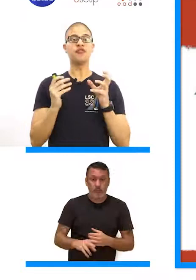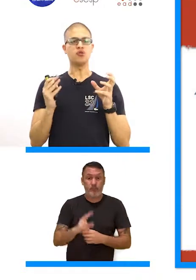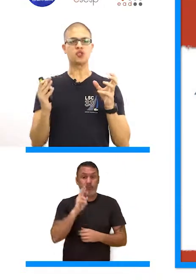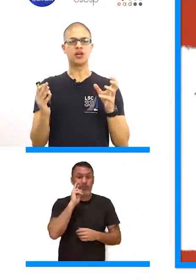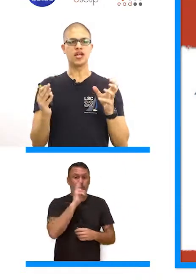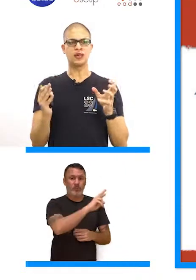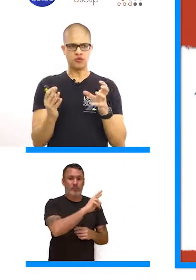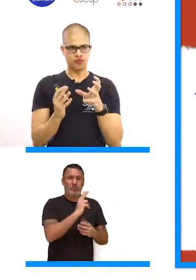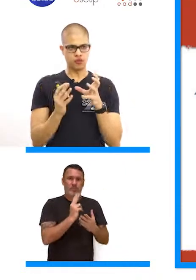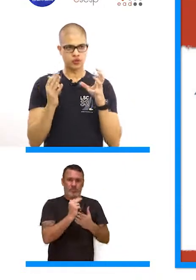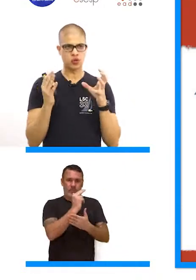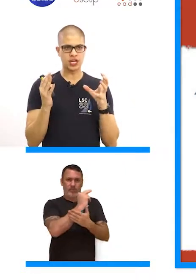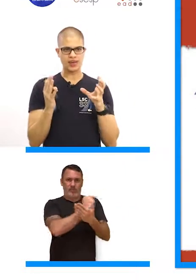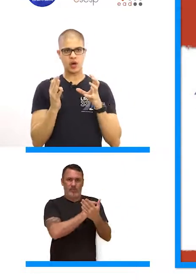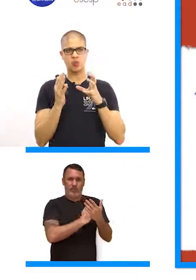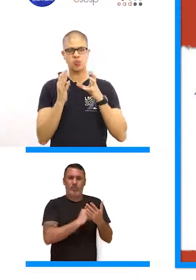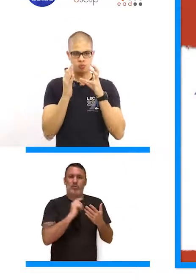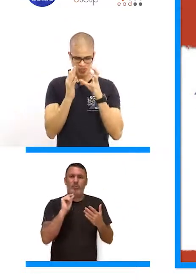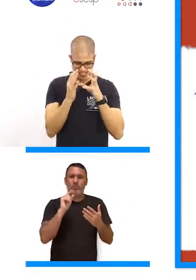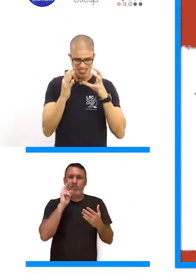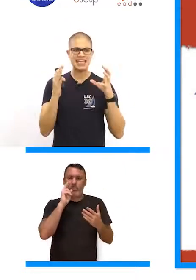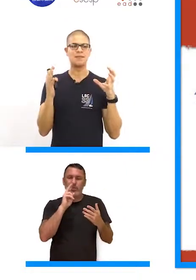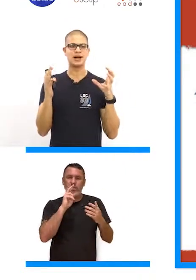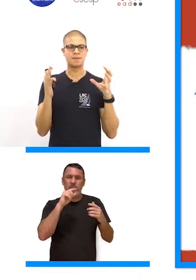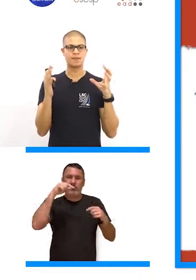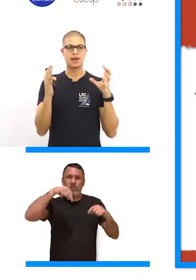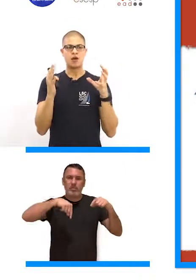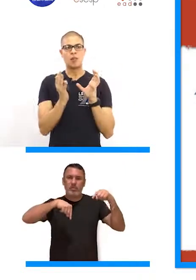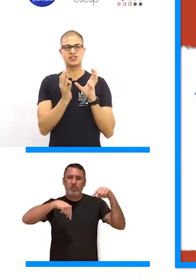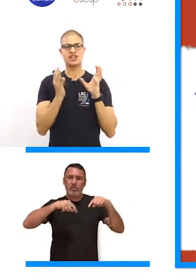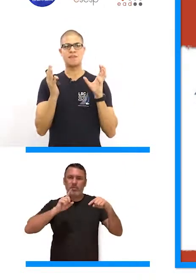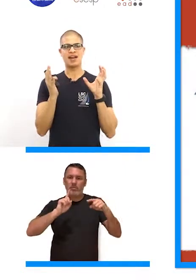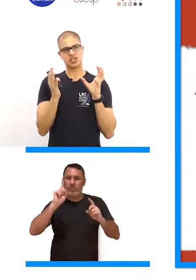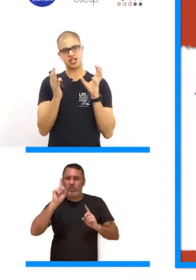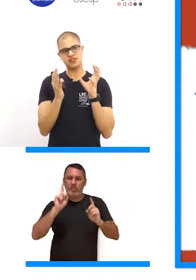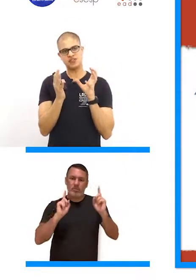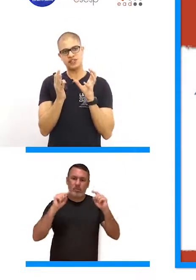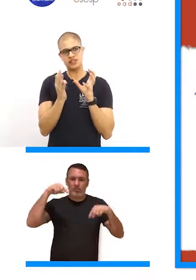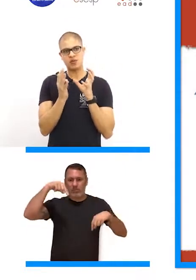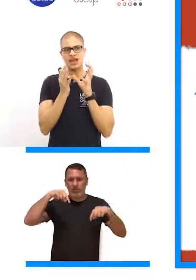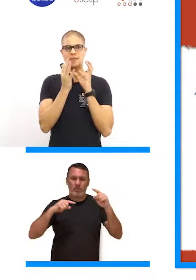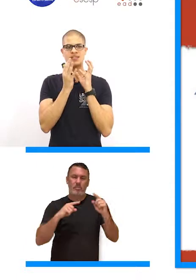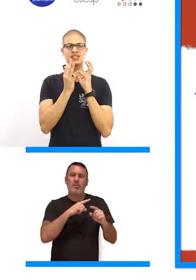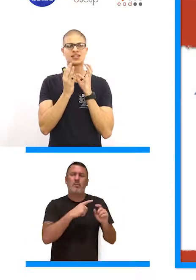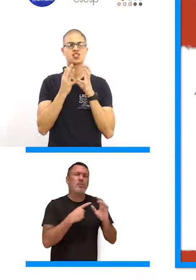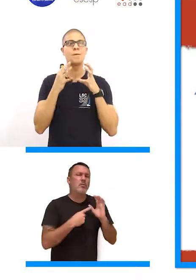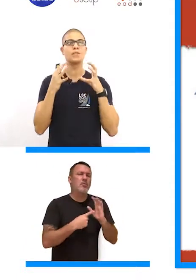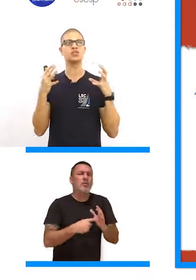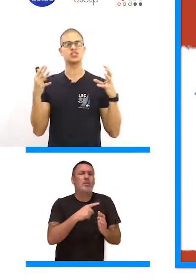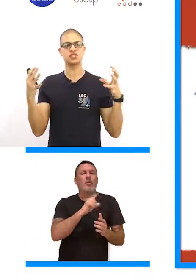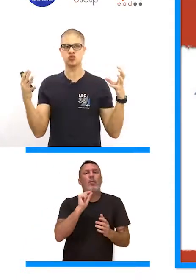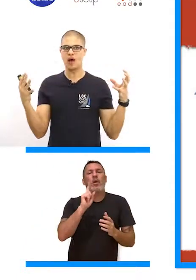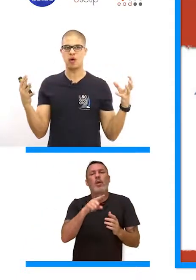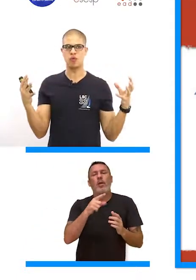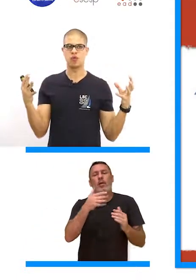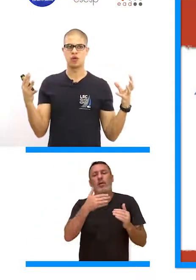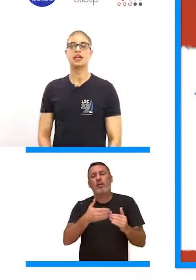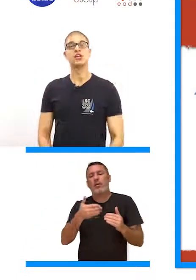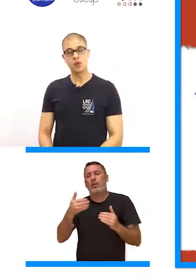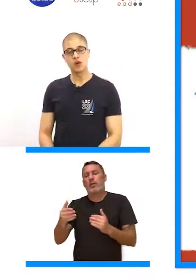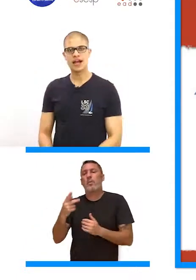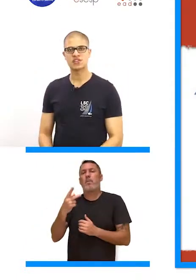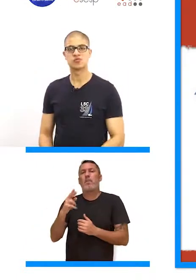nesse fluxograma, um fluxograma ele é um esquema, uma esquemática que visa uma representação